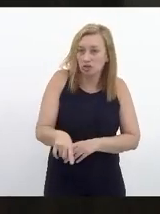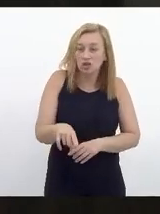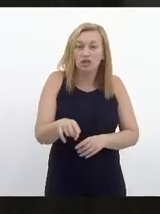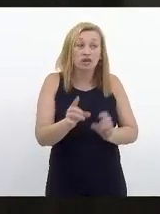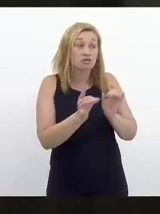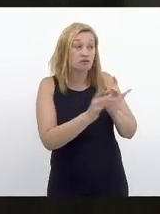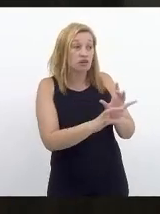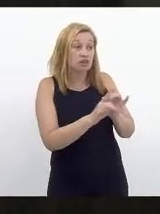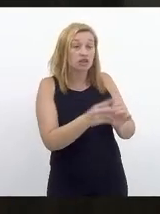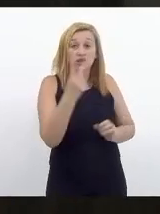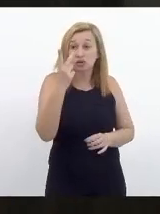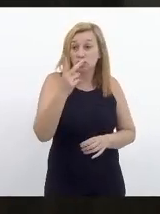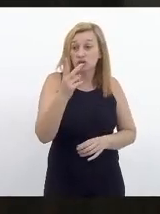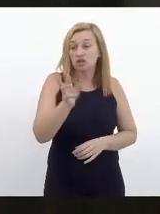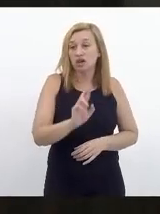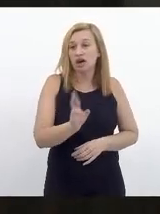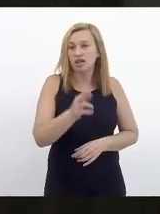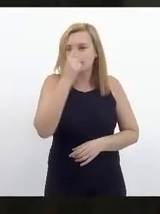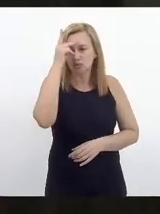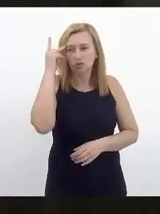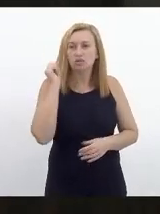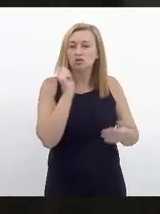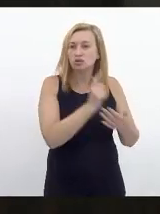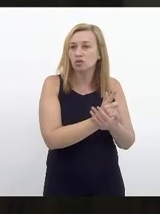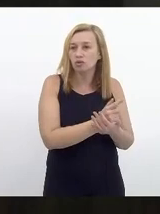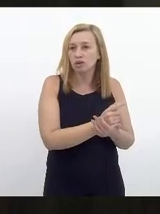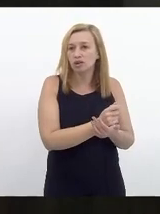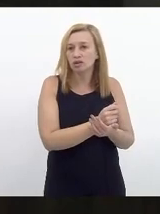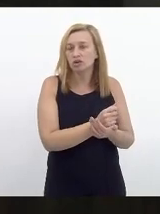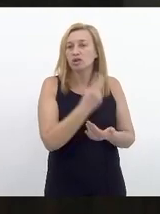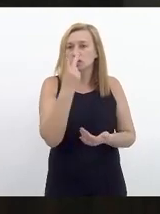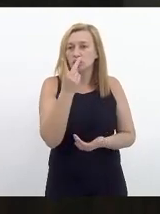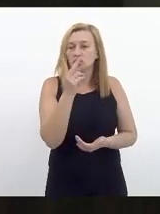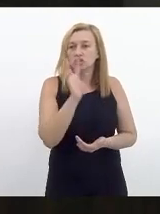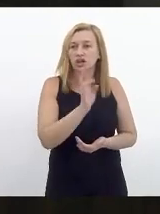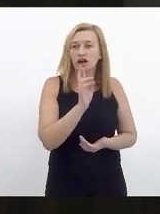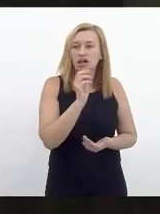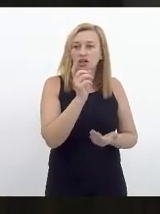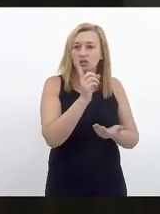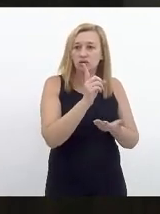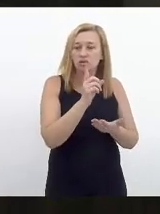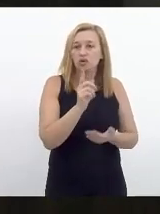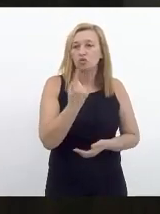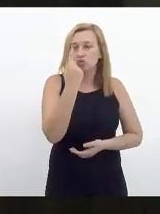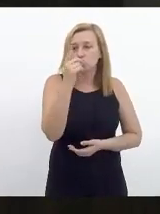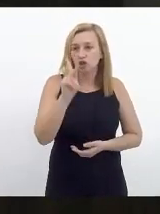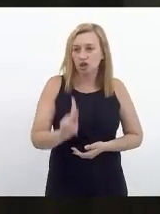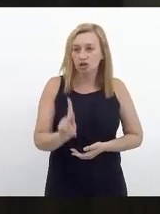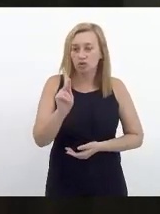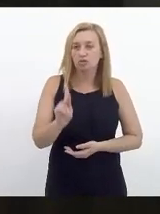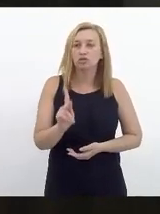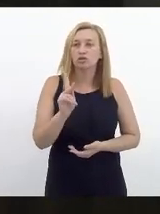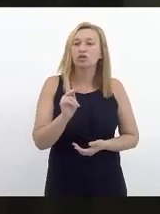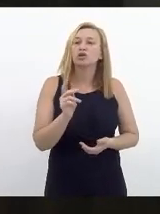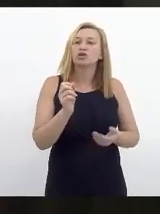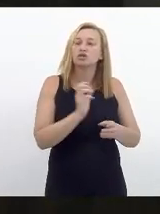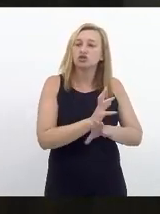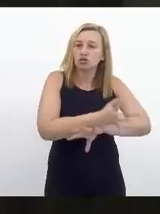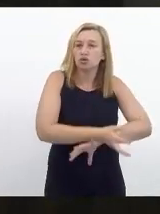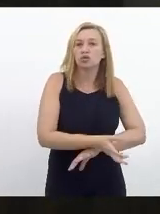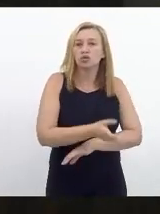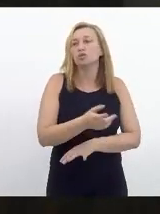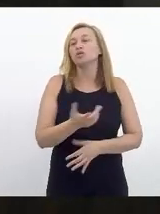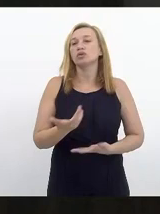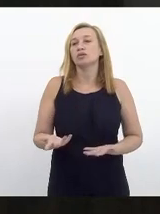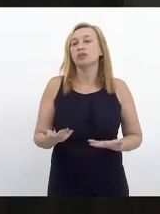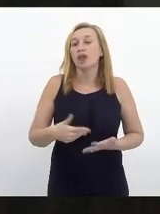R$2 e as pessoas comprando. R$2 o quilo de osso. Então, a situação está muito grave